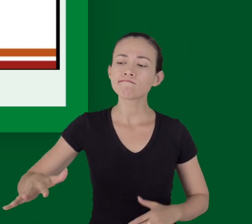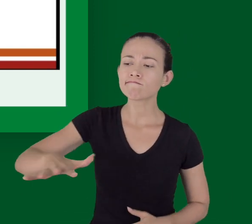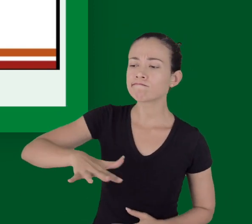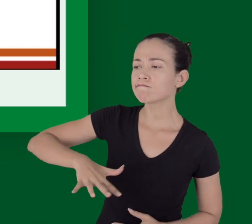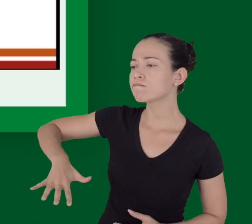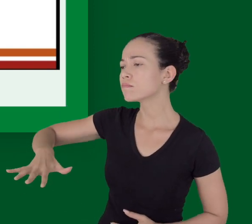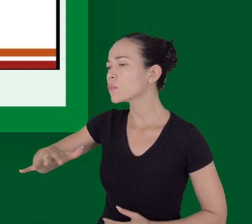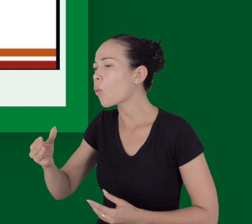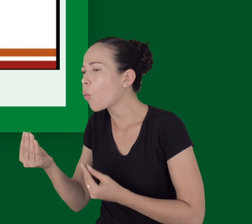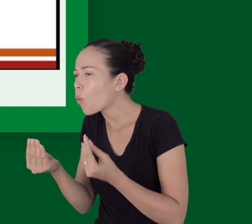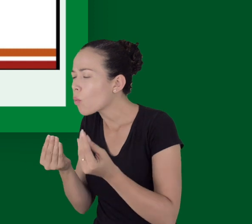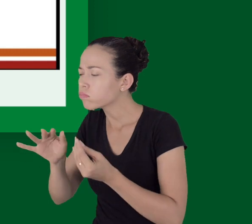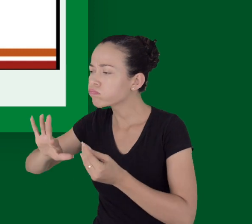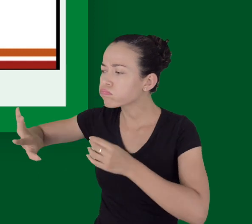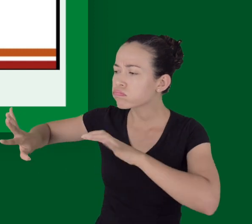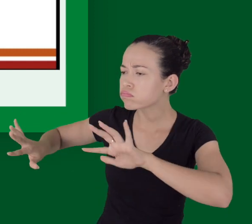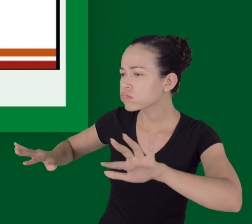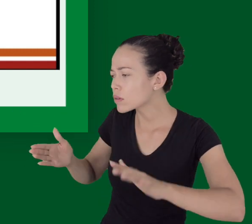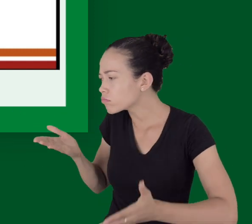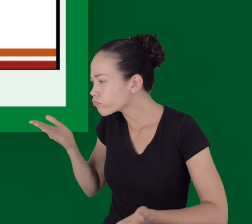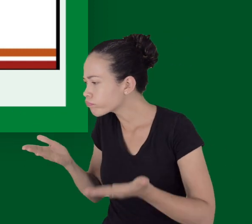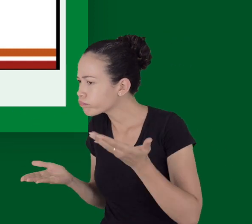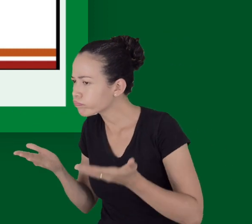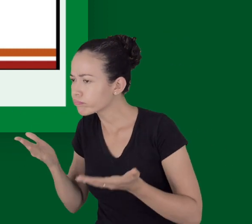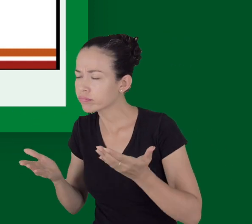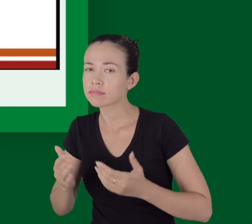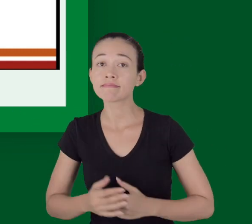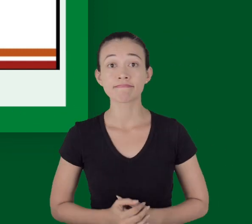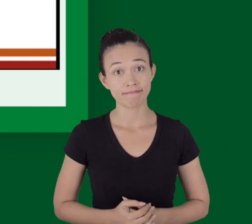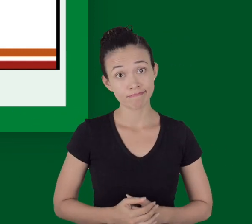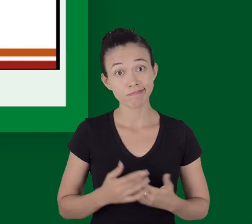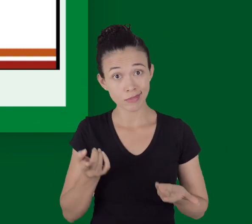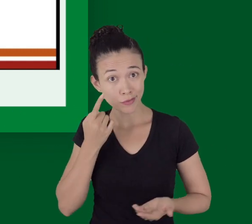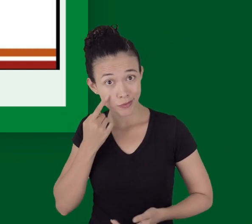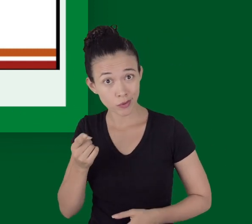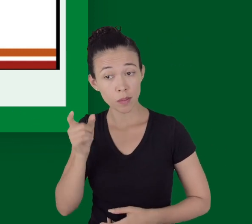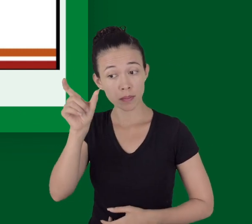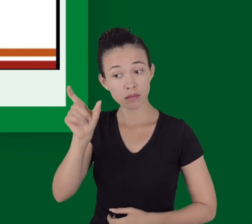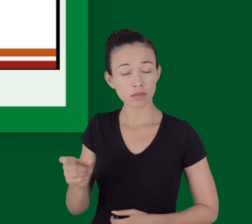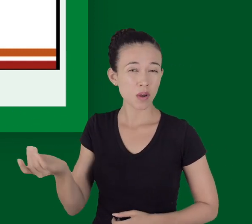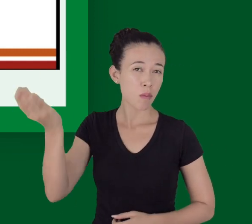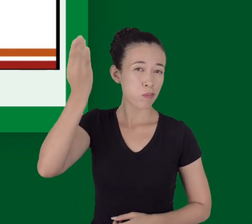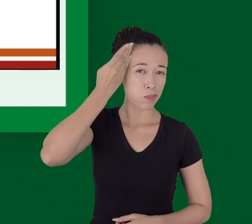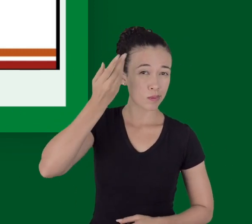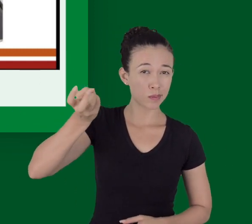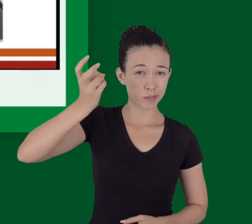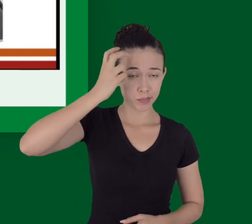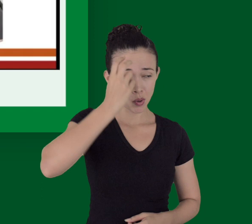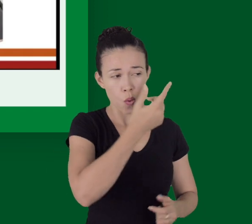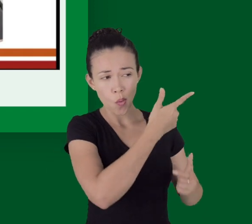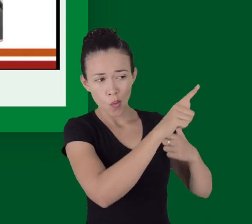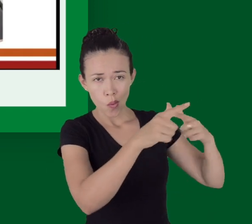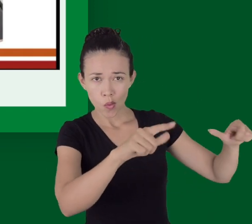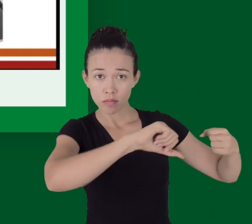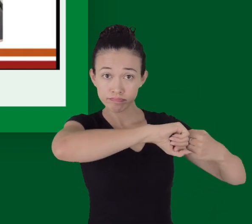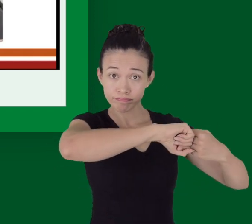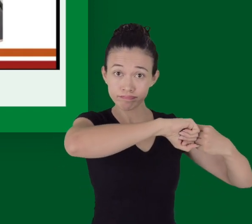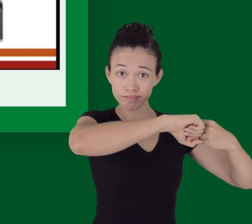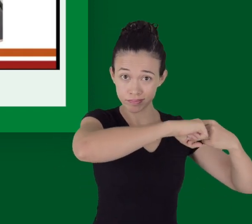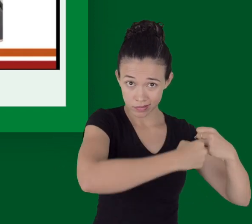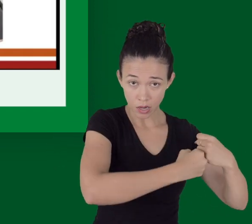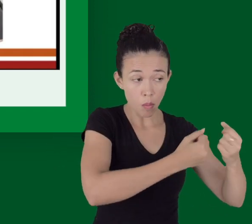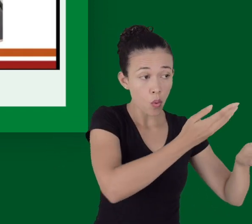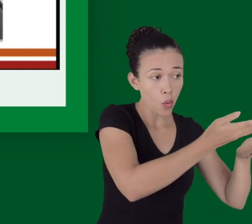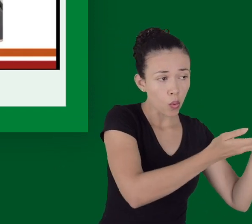controle de ambiente. Então, esse paciente vítima de TCE, ele vai ser abordado com o mesmo mnemônico como qualquer paciente vítima de trauma.